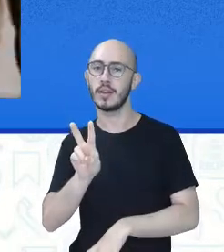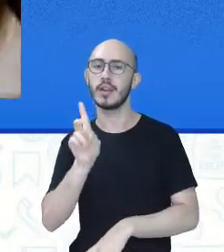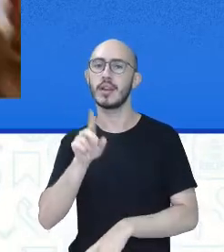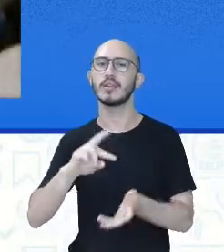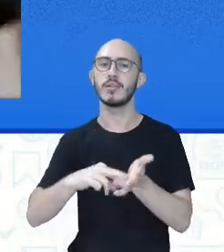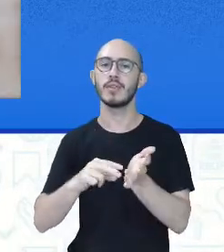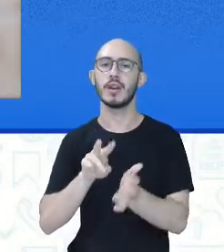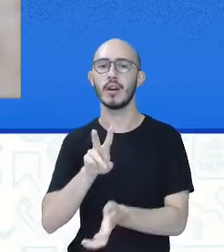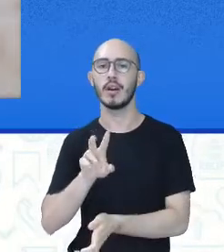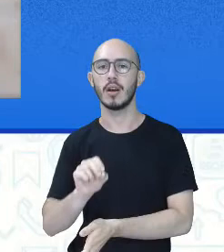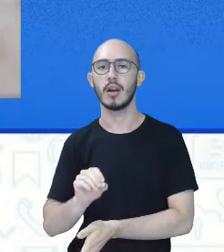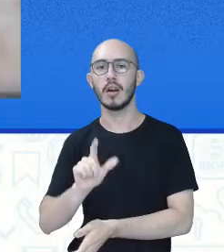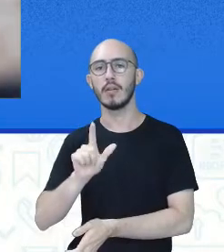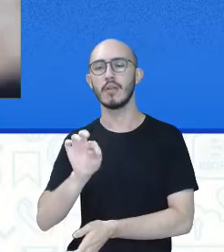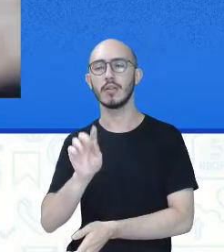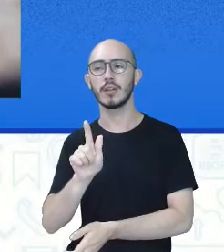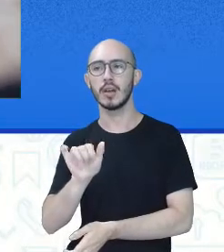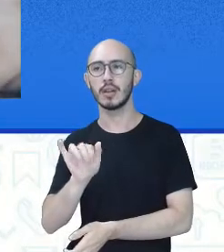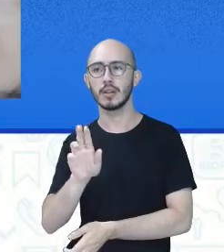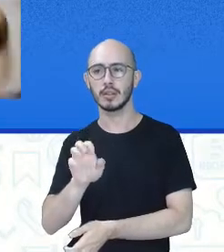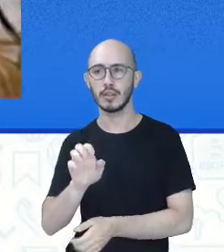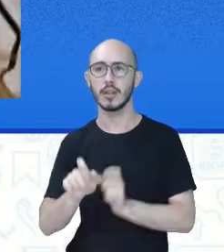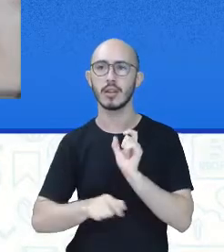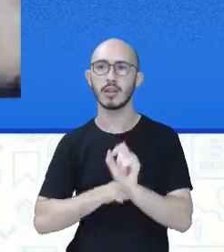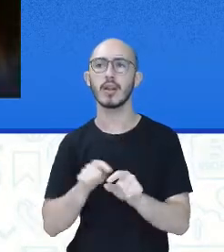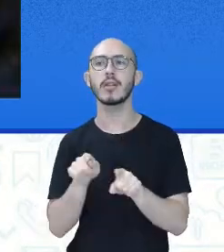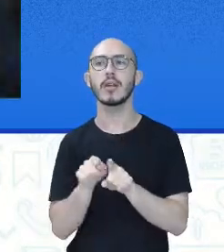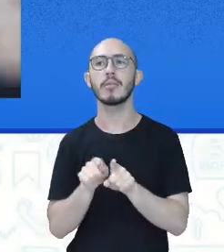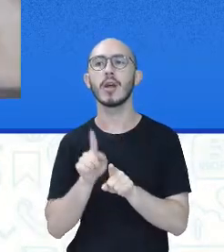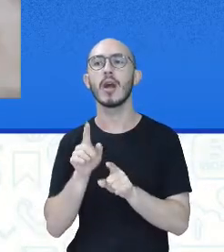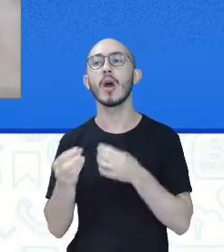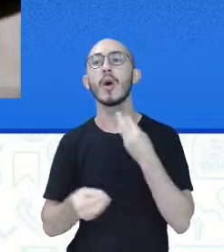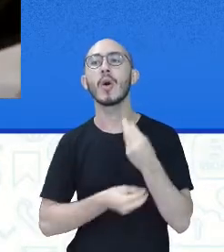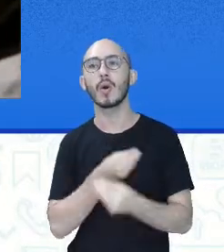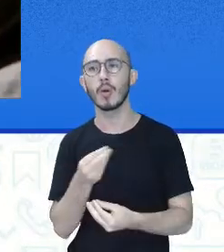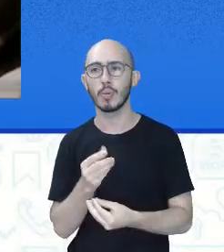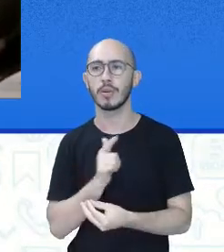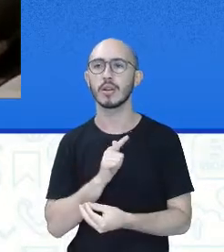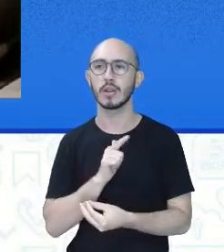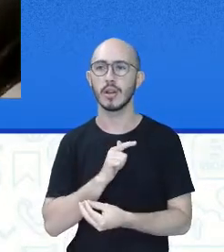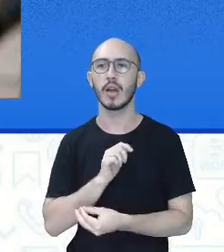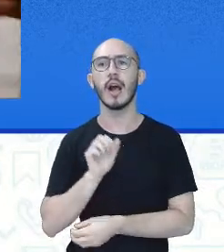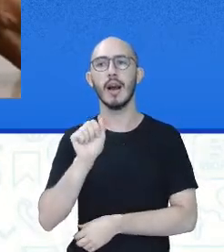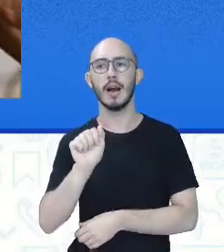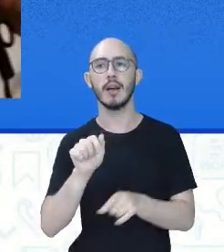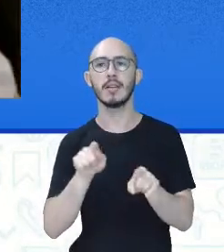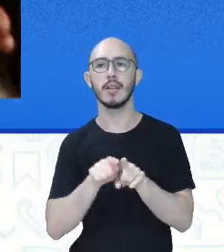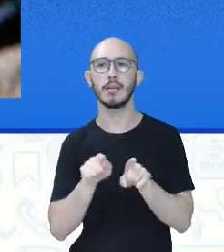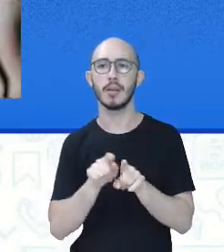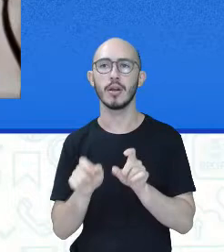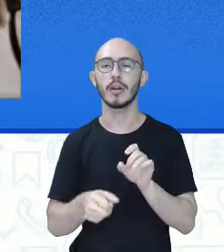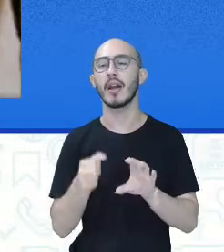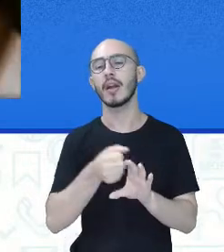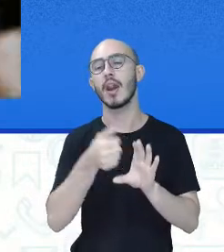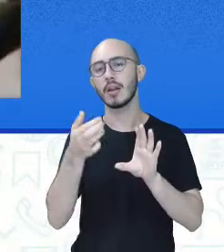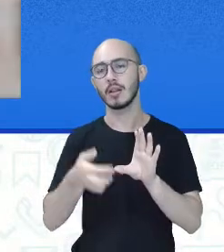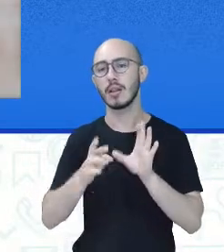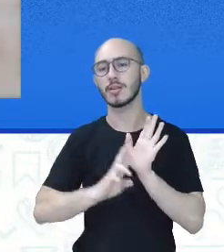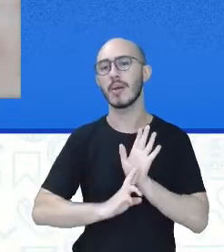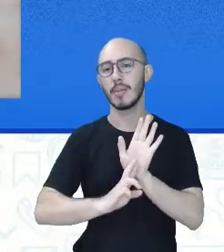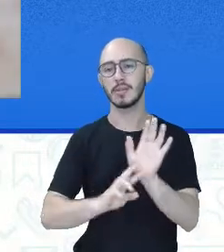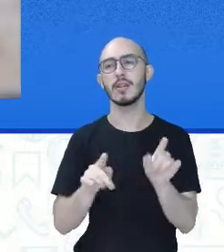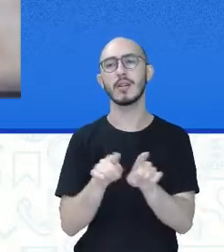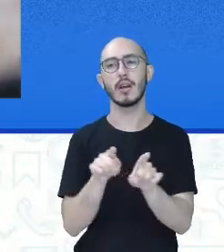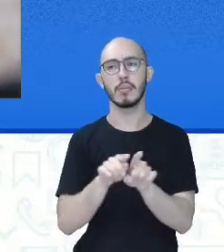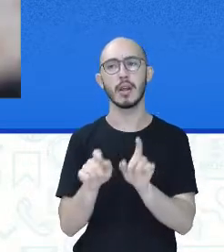corrente elétrica ou amperagem, A, que é a frequência que também representa características desses aparelhos.